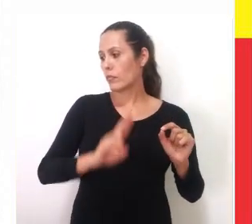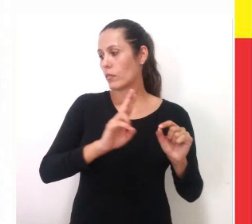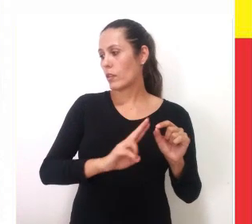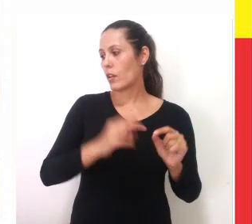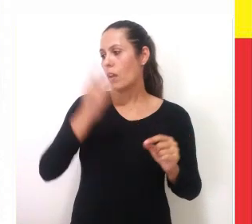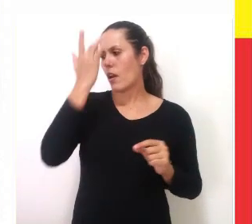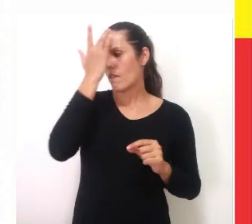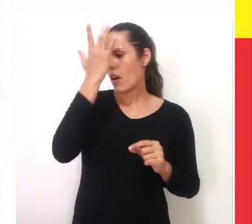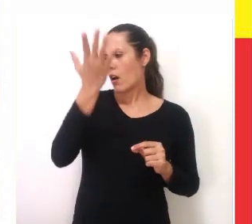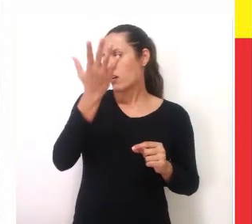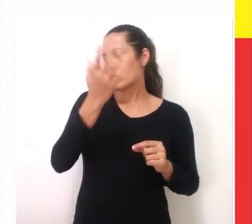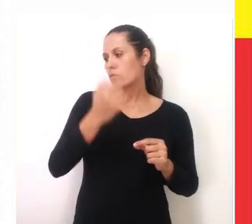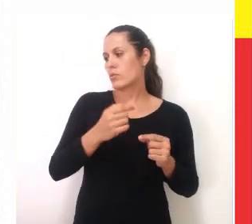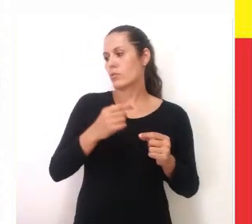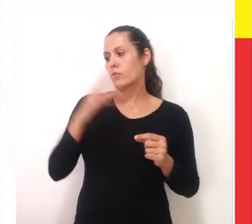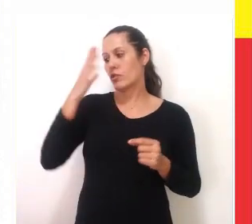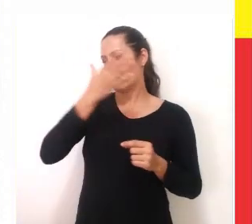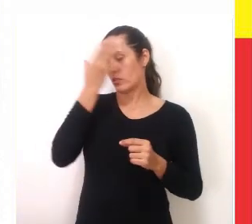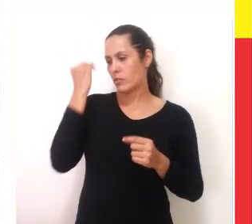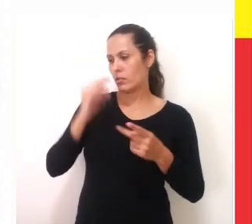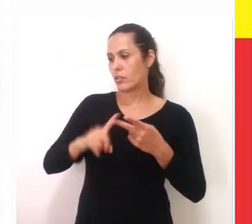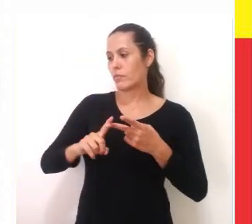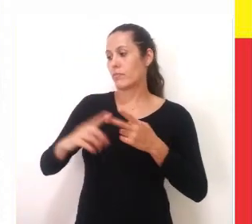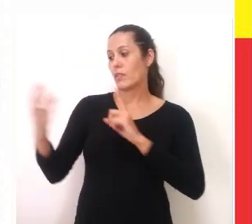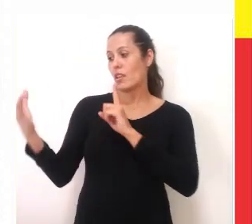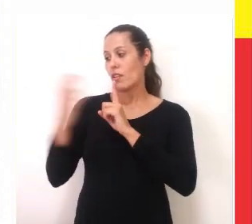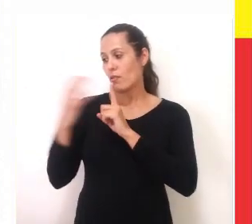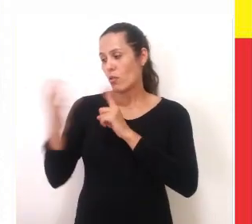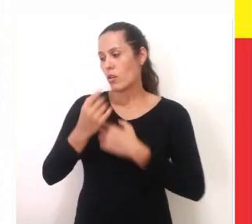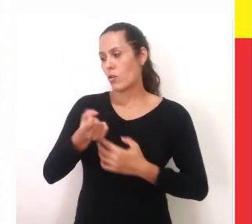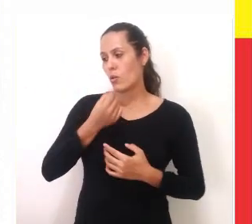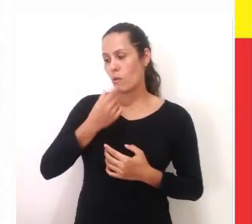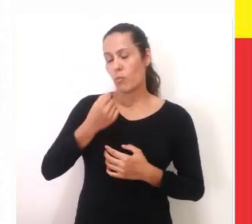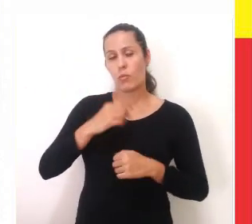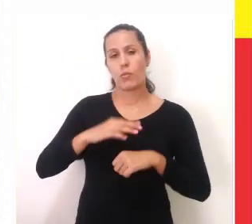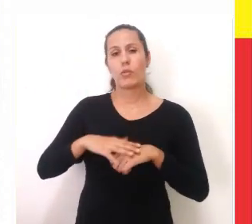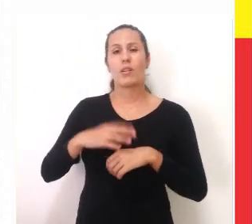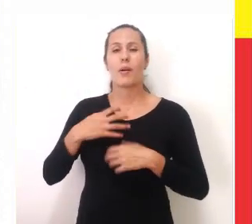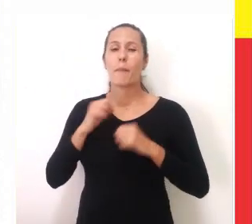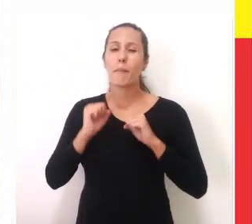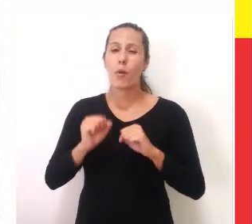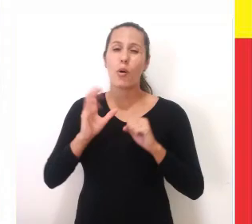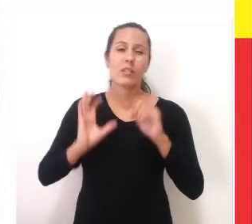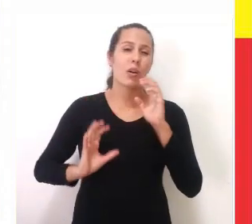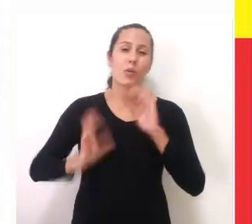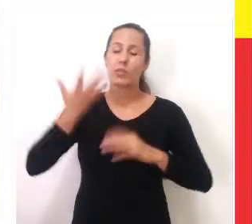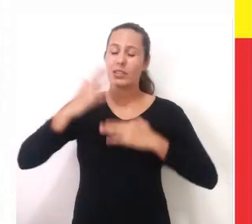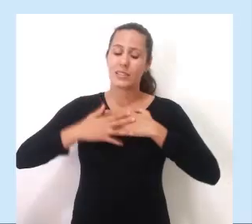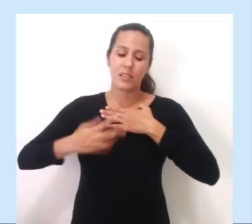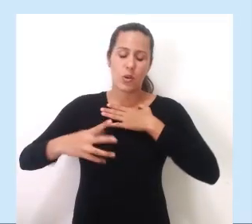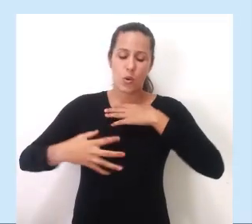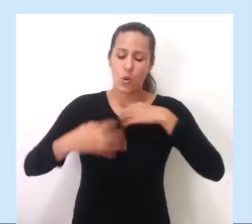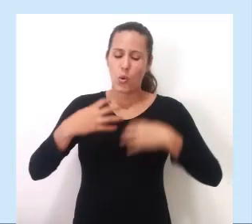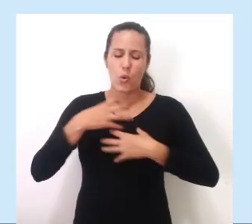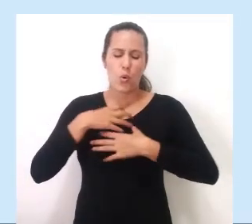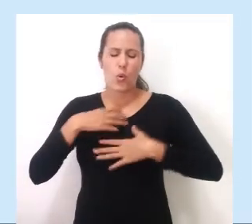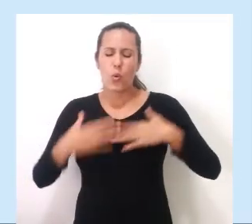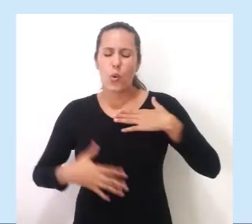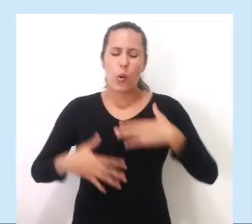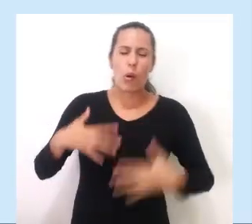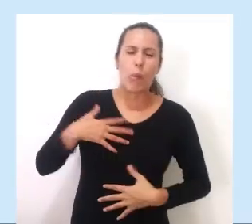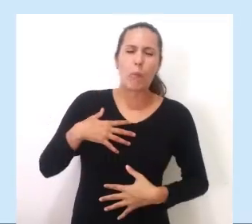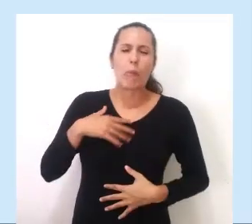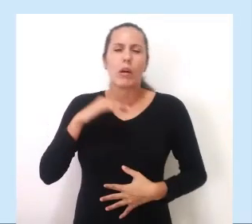influência medicamentosa, é claro, você está colocando mais hormônio no seu corpo. Você pode